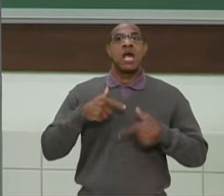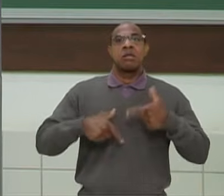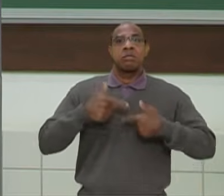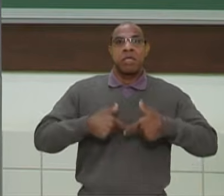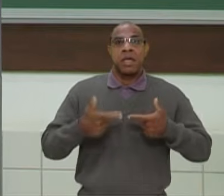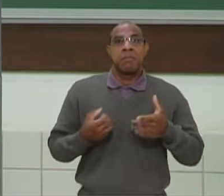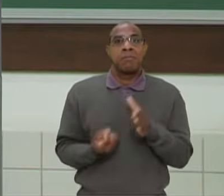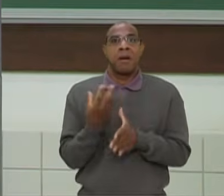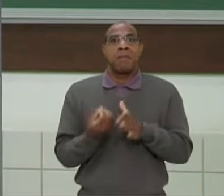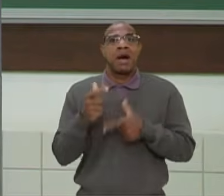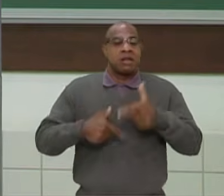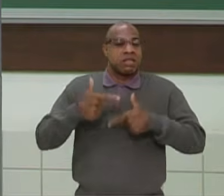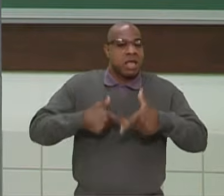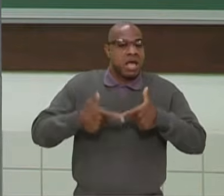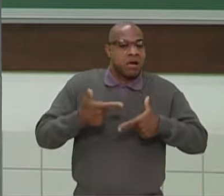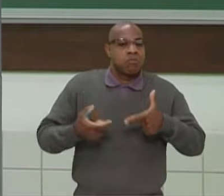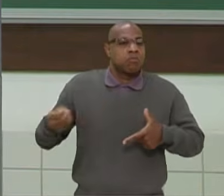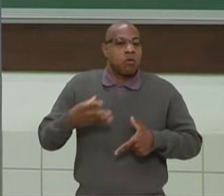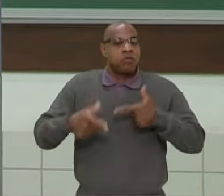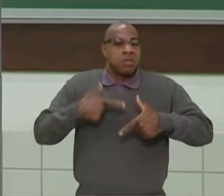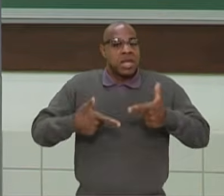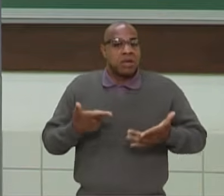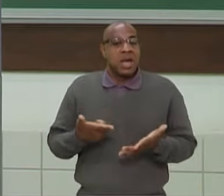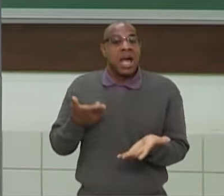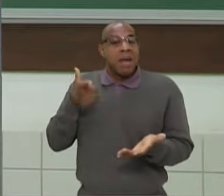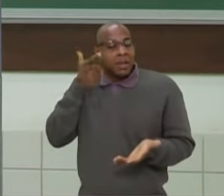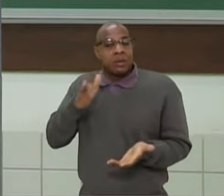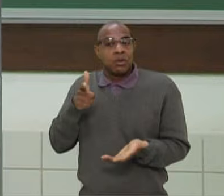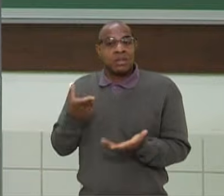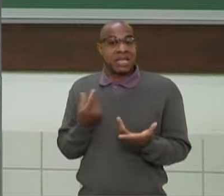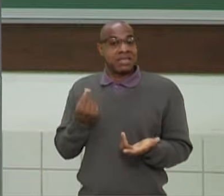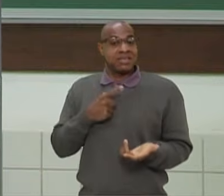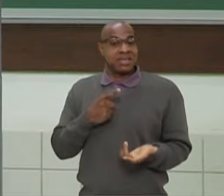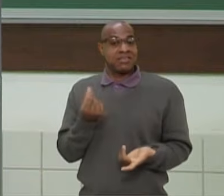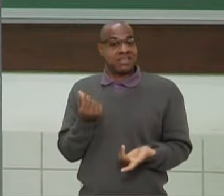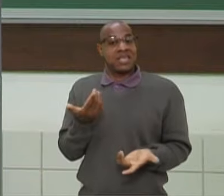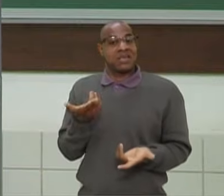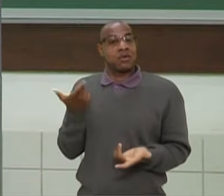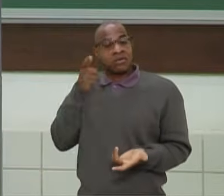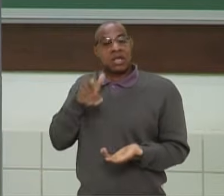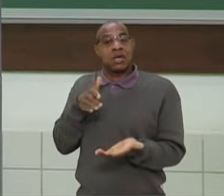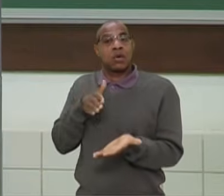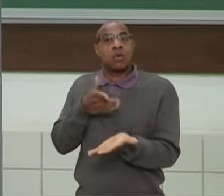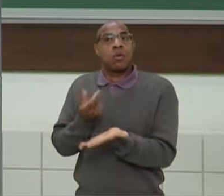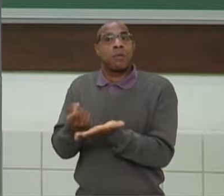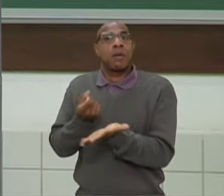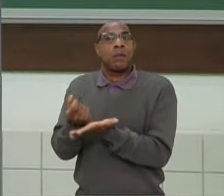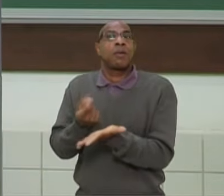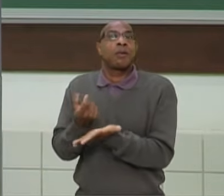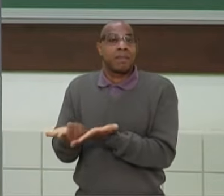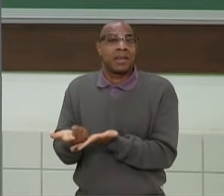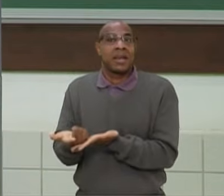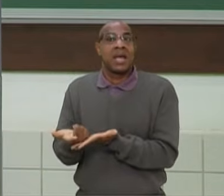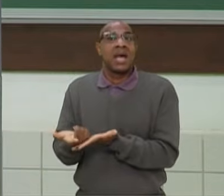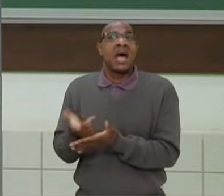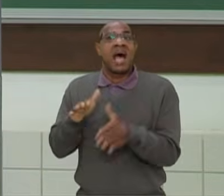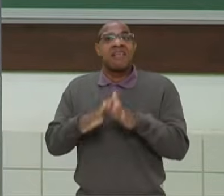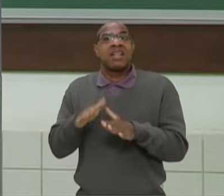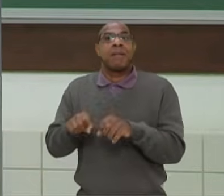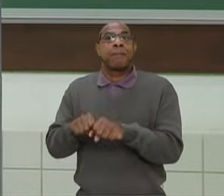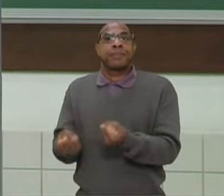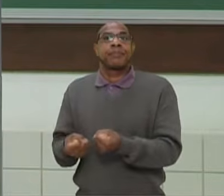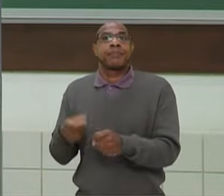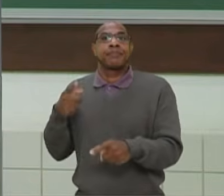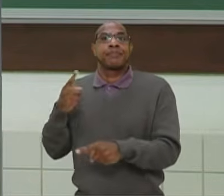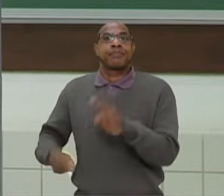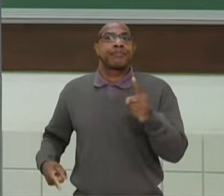a galera ganha mais, e aí consegue comprar mais, e tananana. Mas, às vezes, isso é rompido. E aí, é